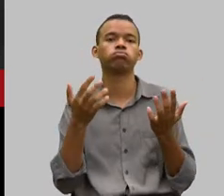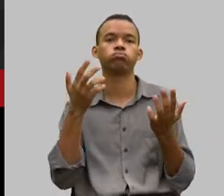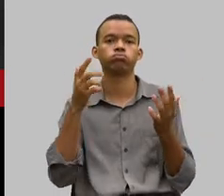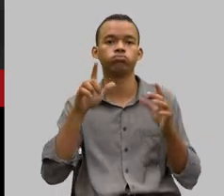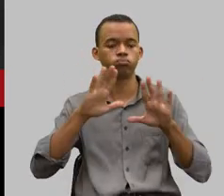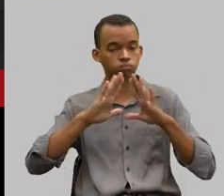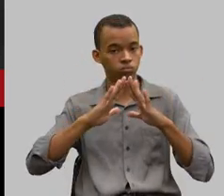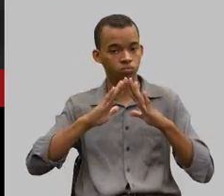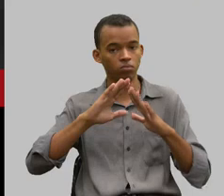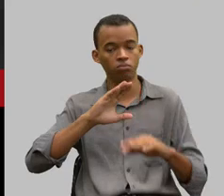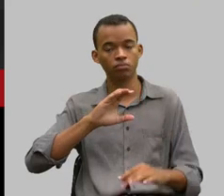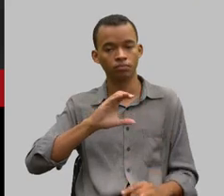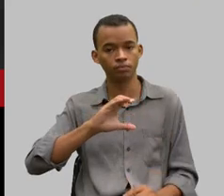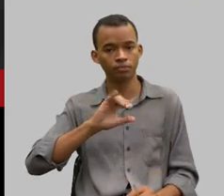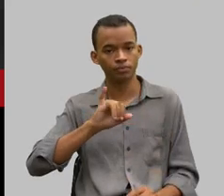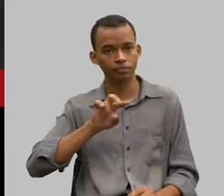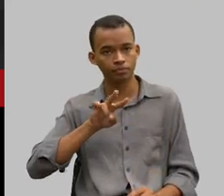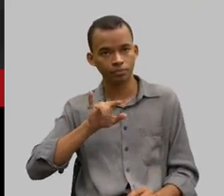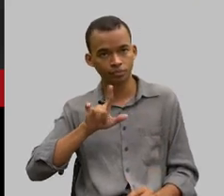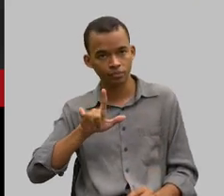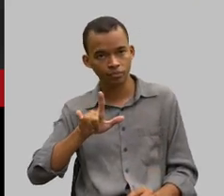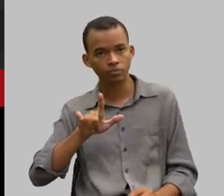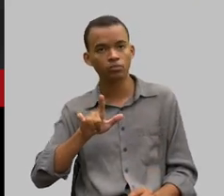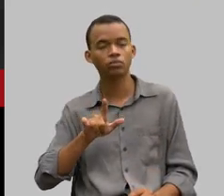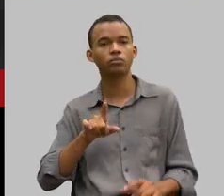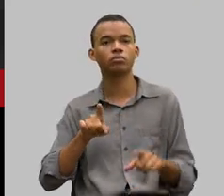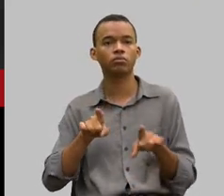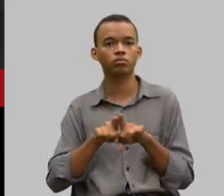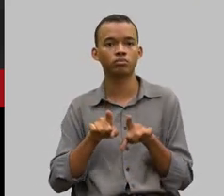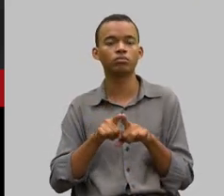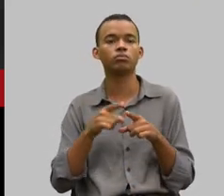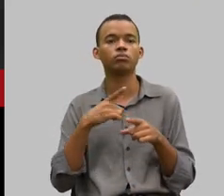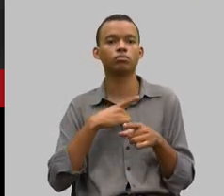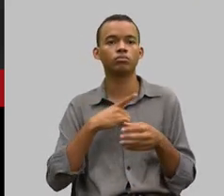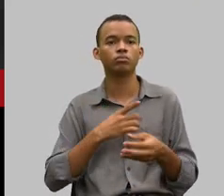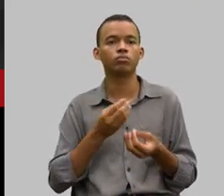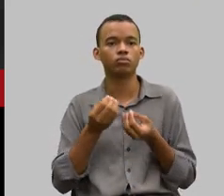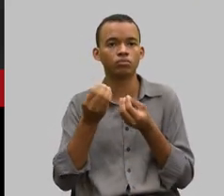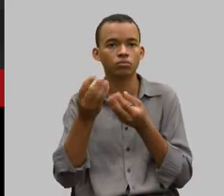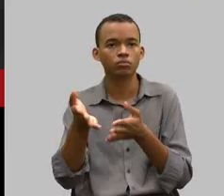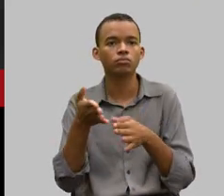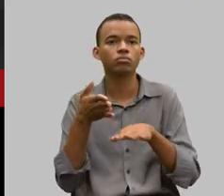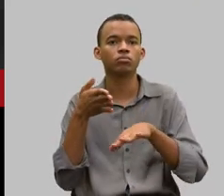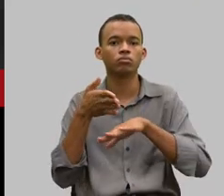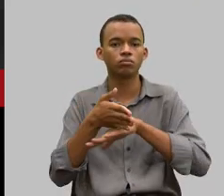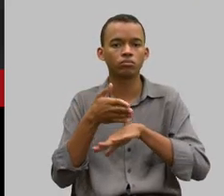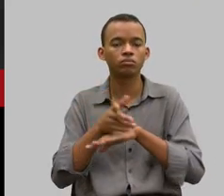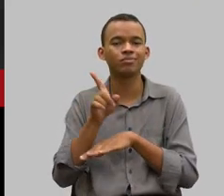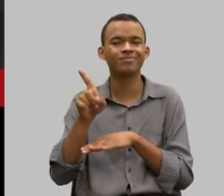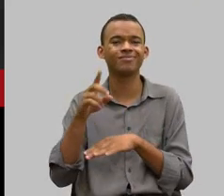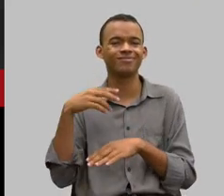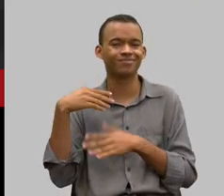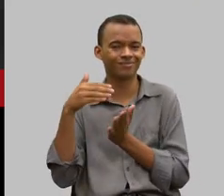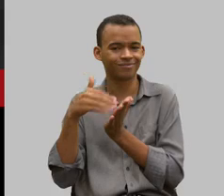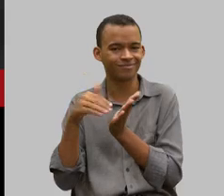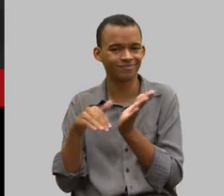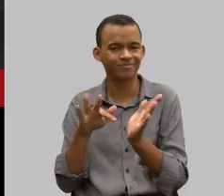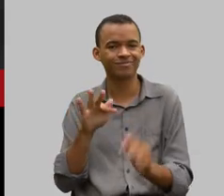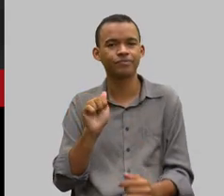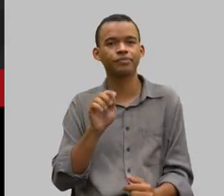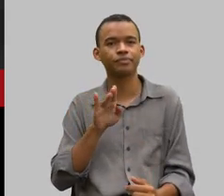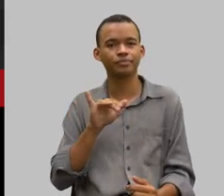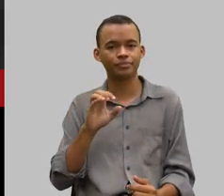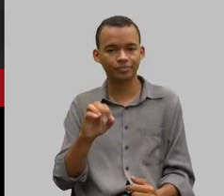Civil vem com a pasta meio e contribui lá na acessa com o secretário Fábio é é de suma